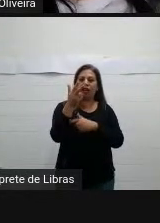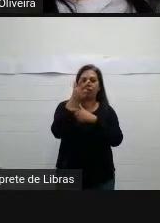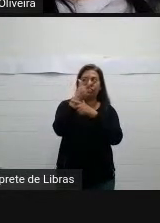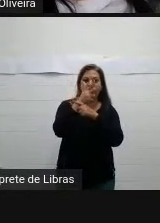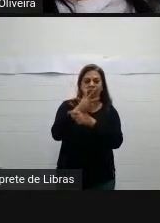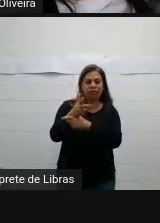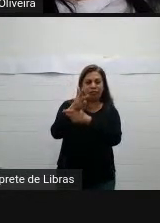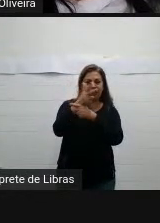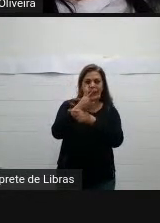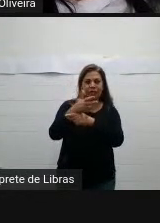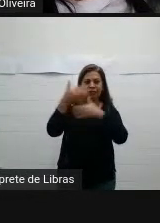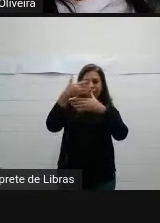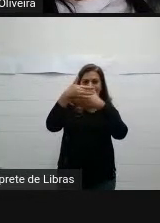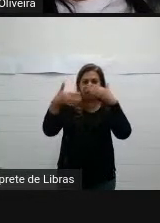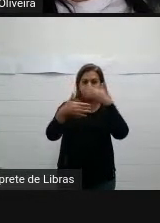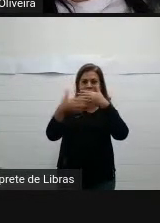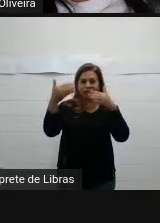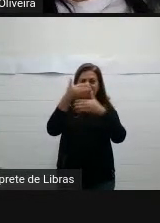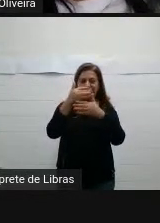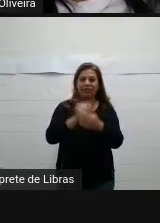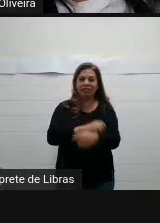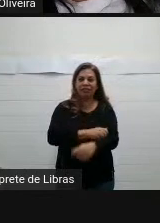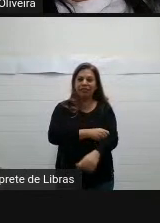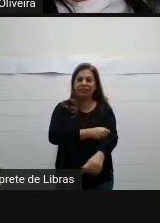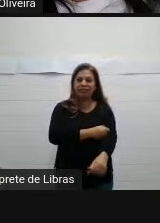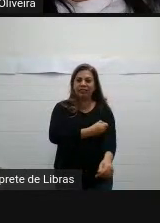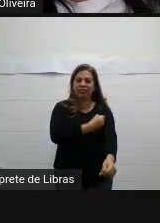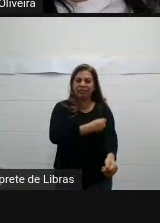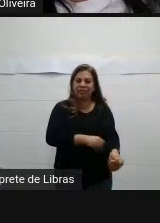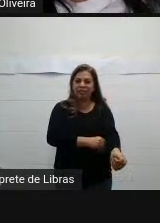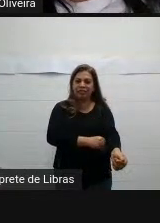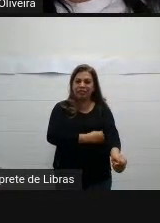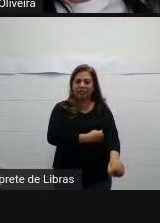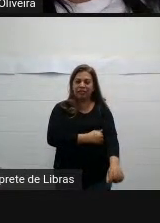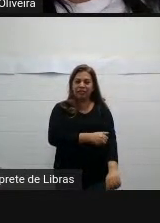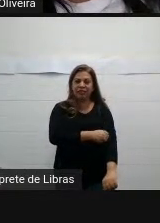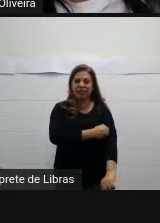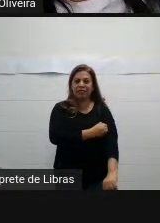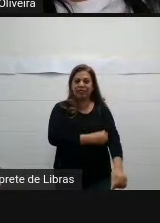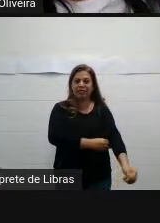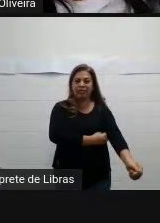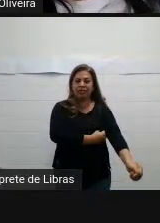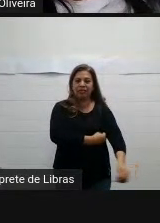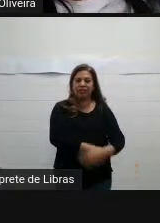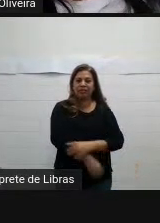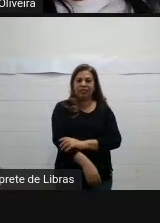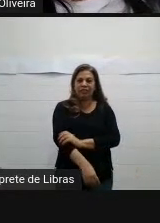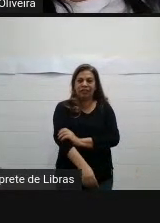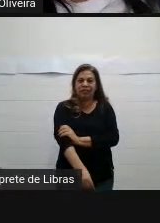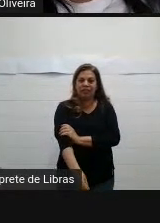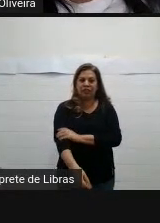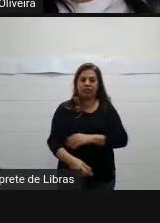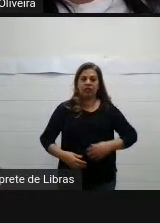que é o que está à direita. Um desses dois é vídeo.